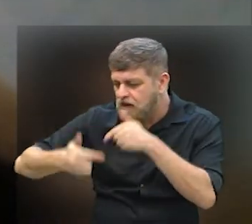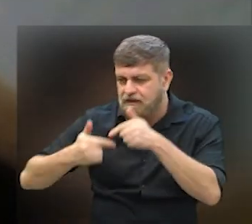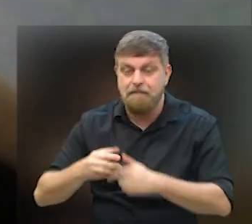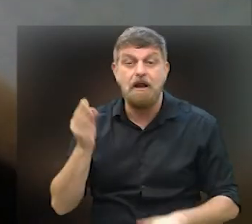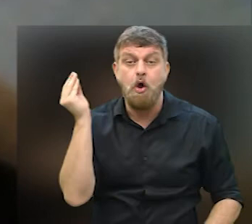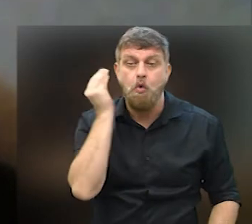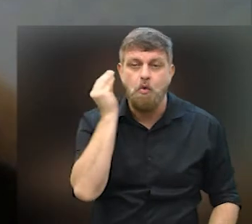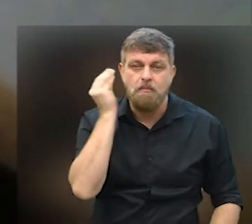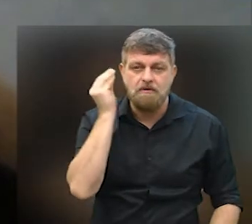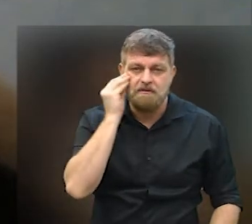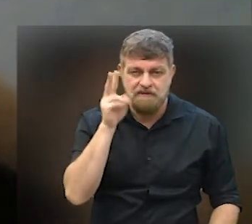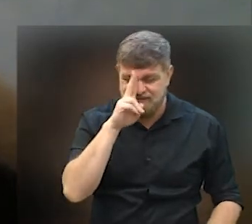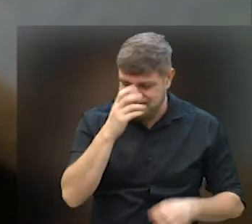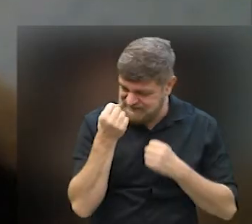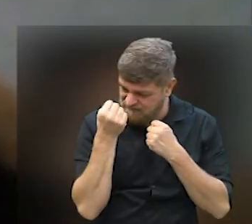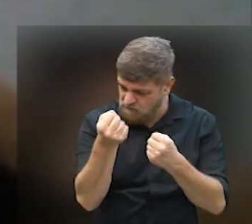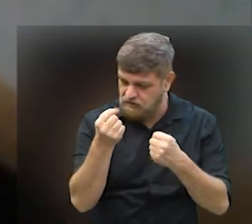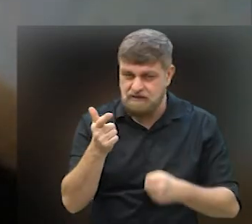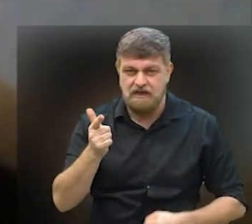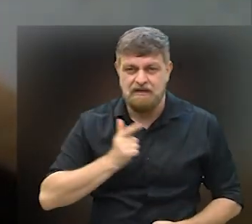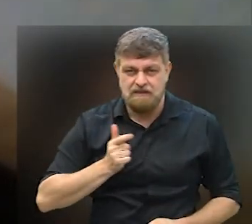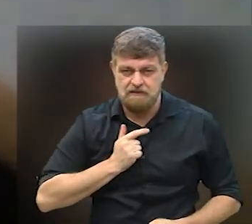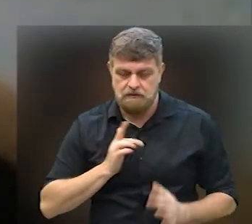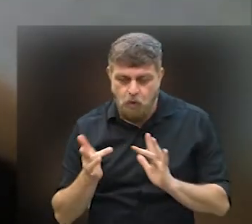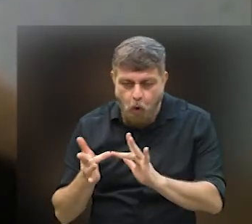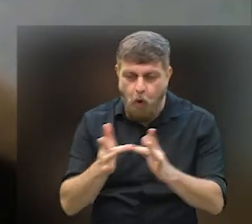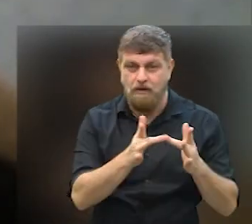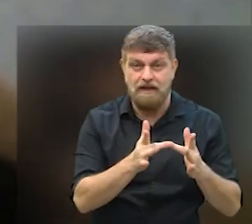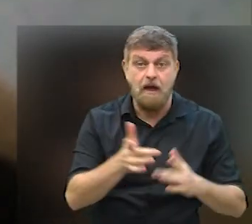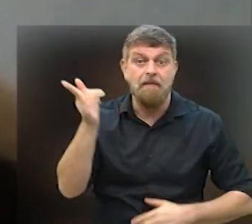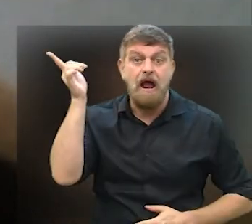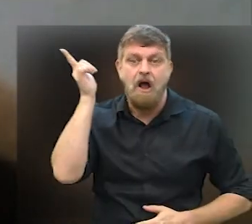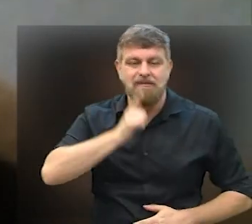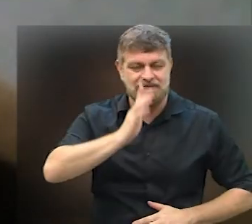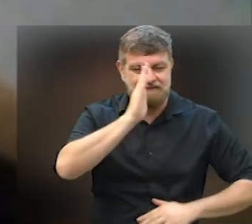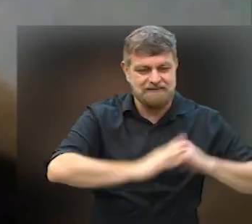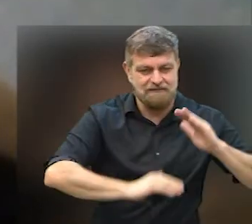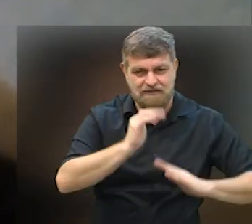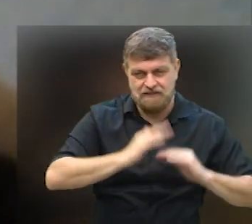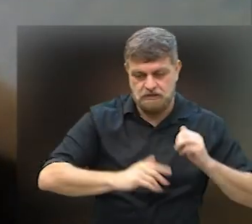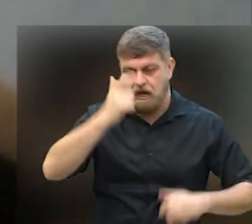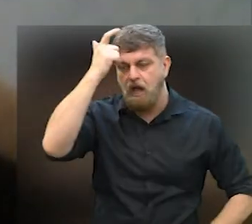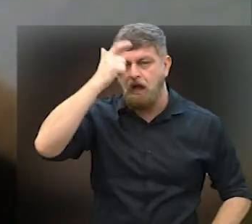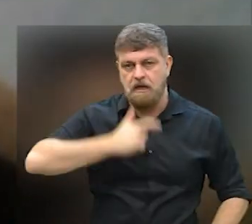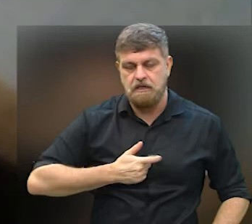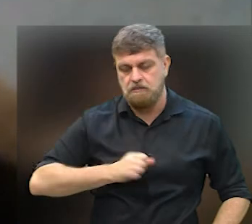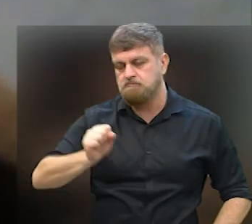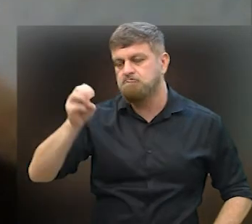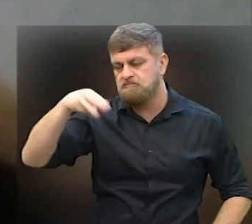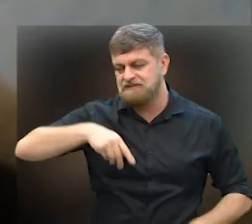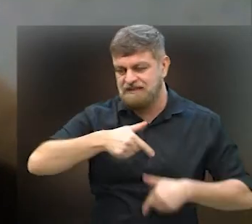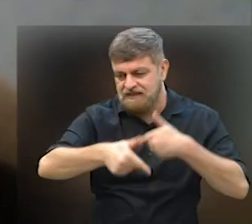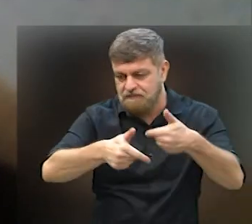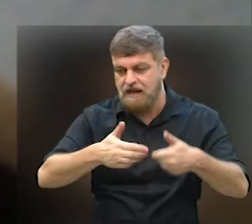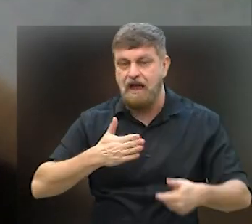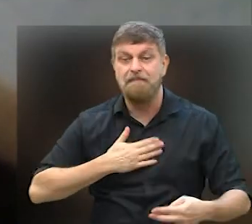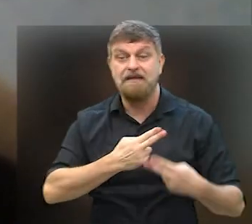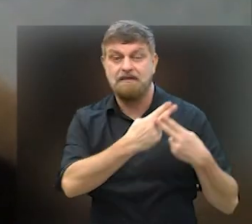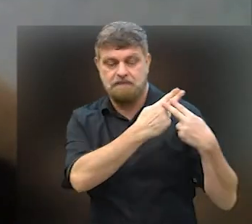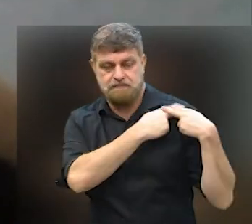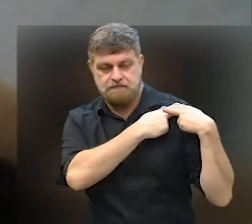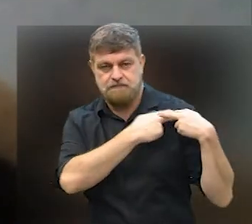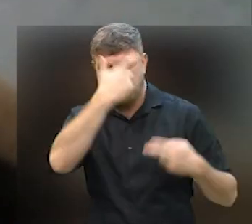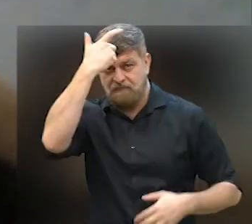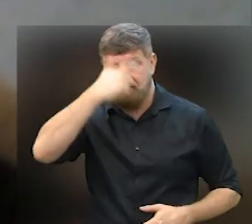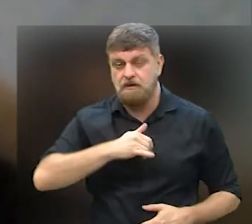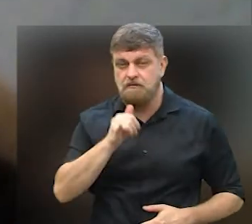garantir oportunidades, força, formar pontes para essas realizações acontecerem, eu estarei trabalhando nisso. Essa é a minha missão. Eu,